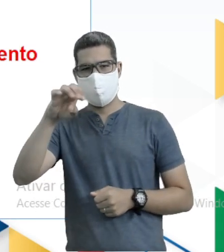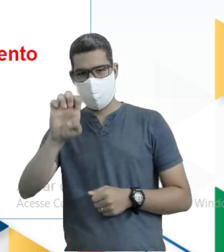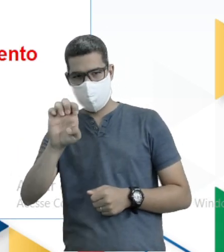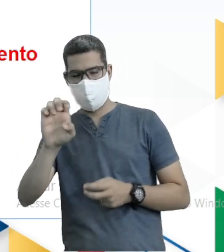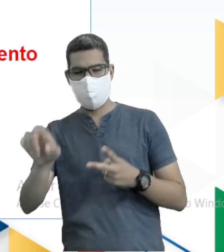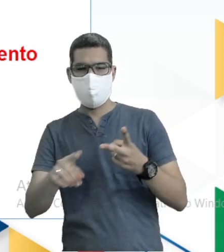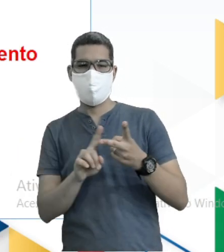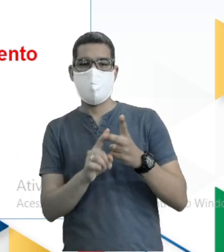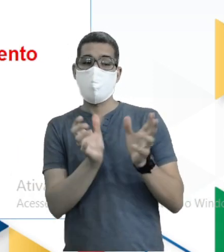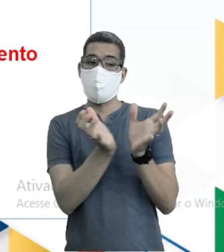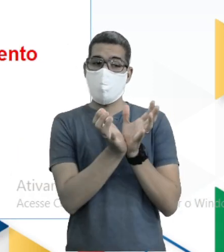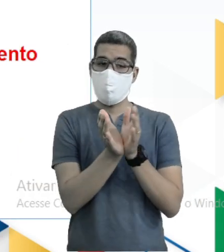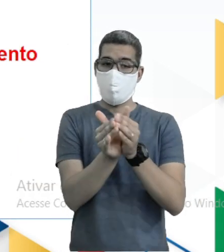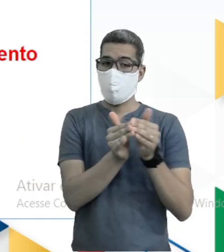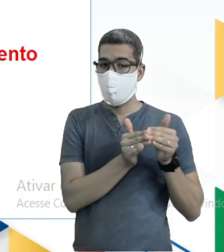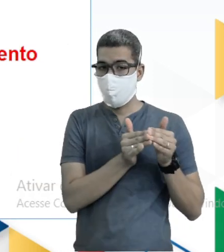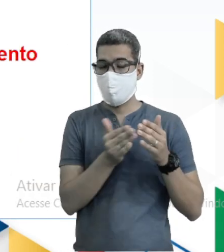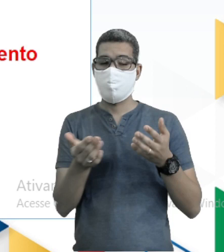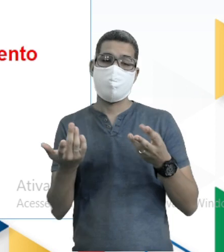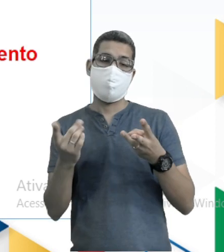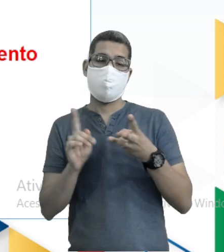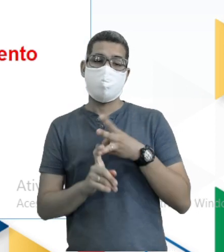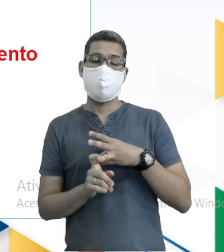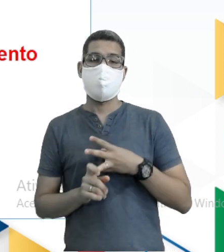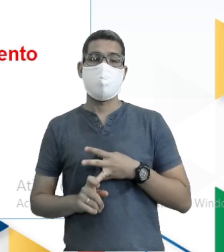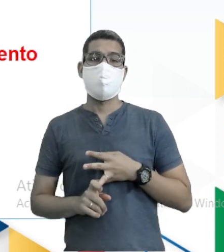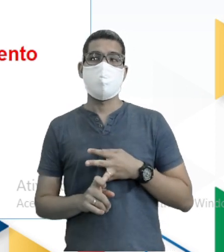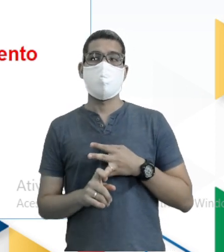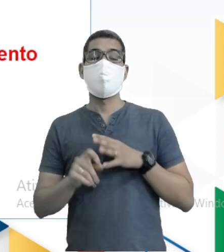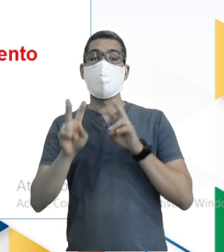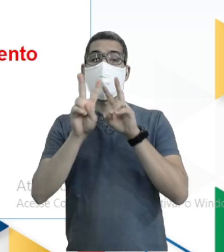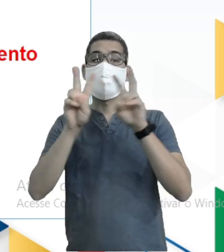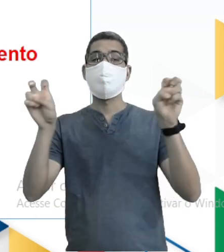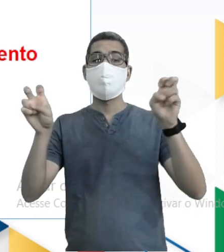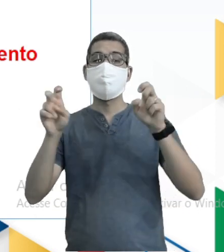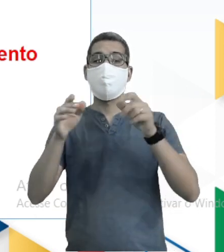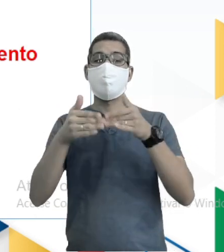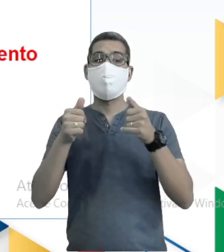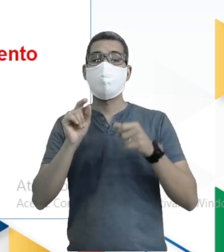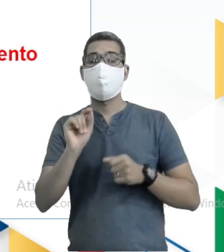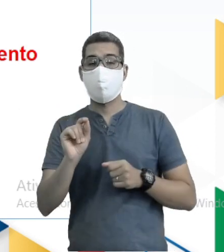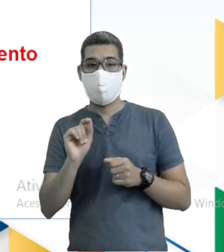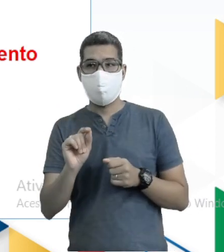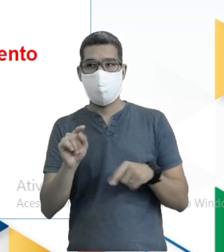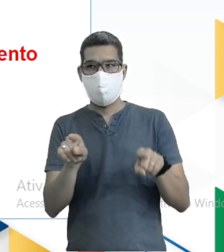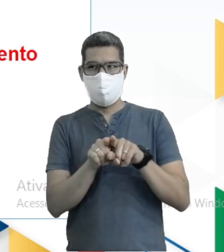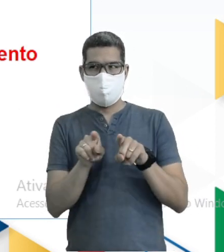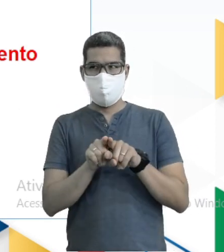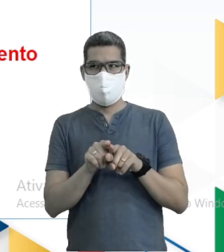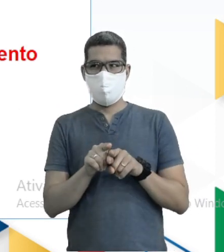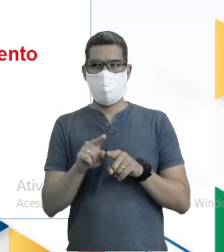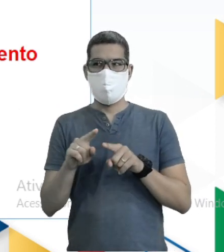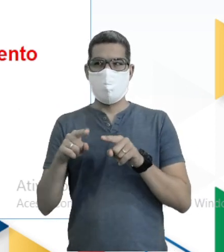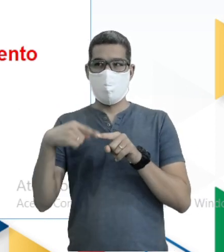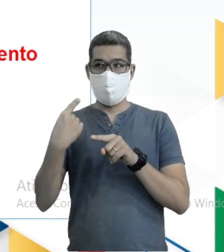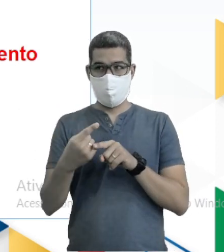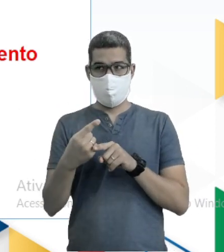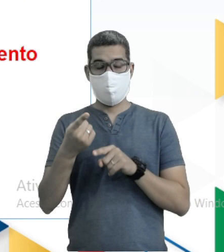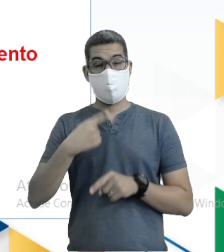a questão que está sendo pedida, certo? E nós temos a despedida, claro, e temos que